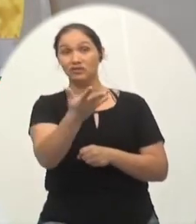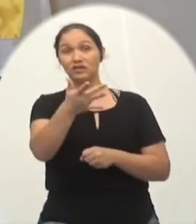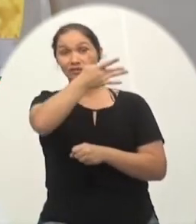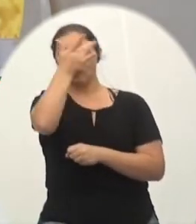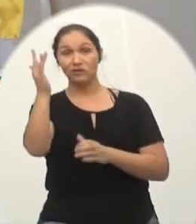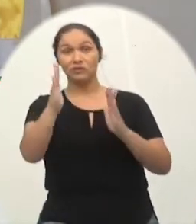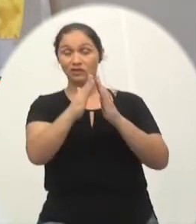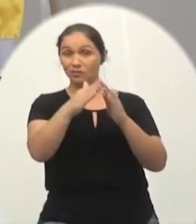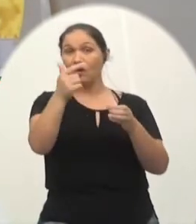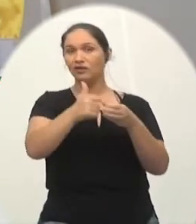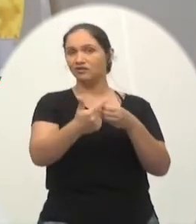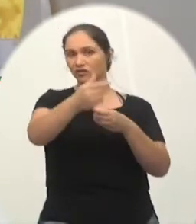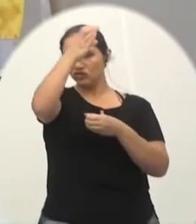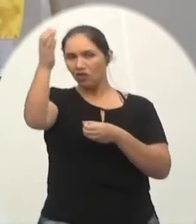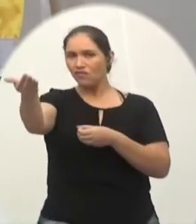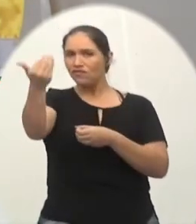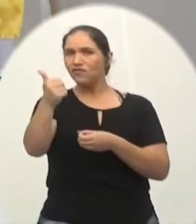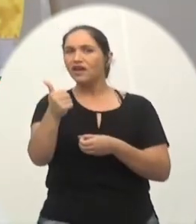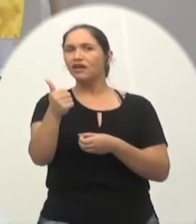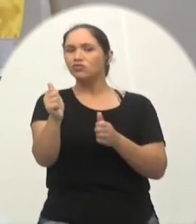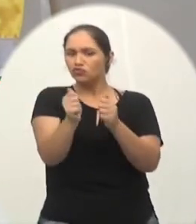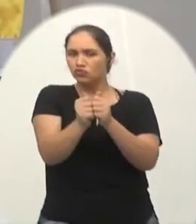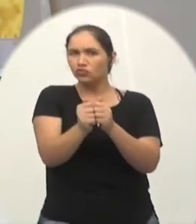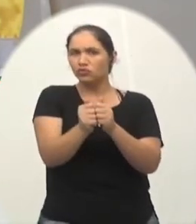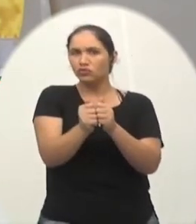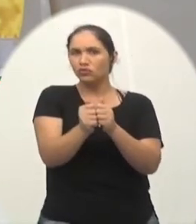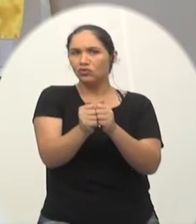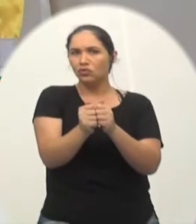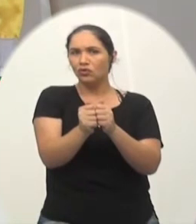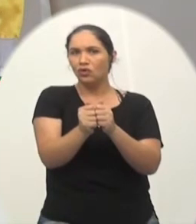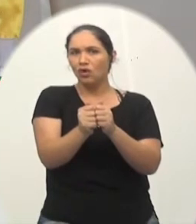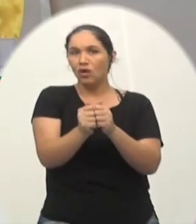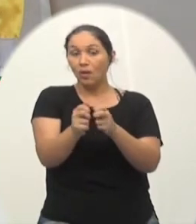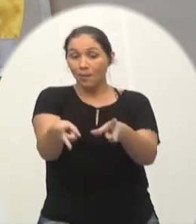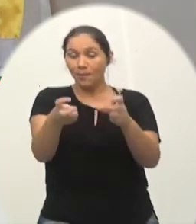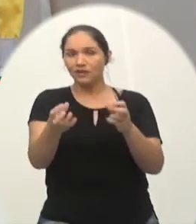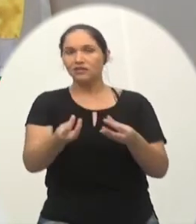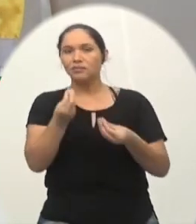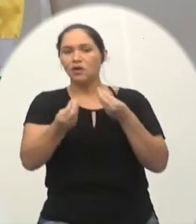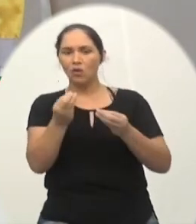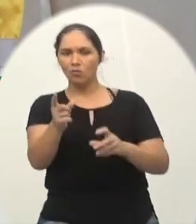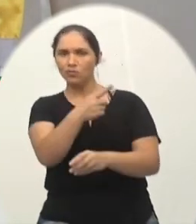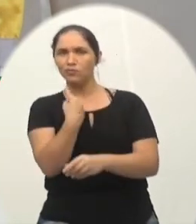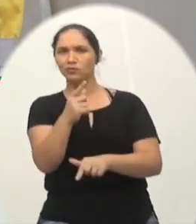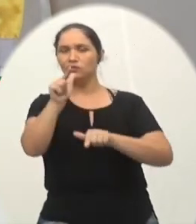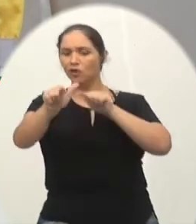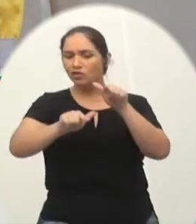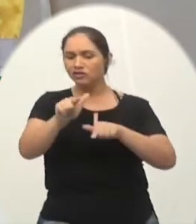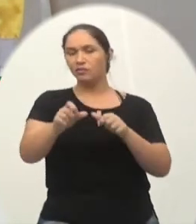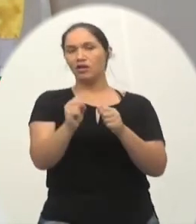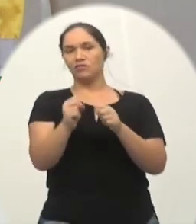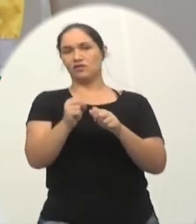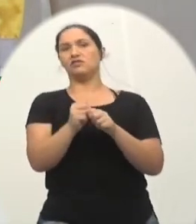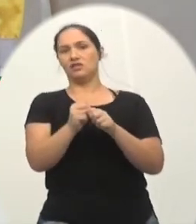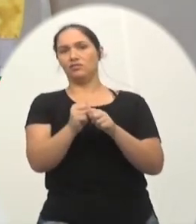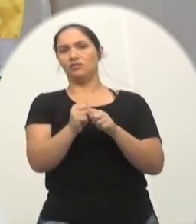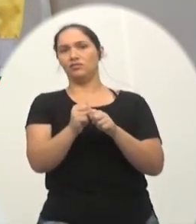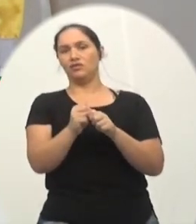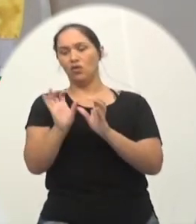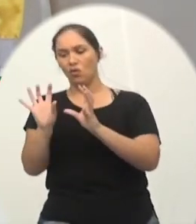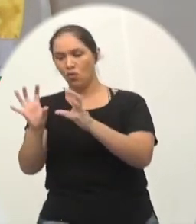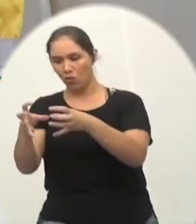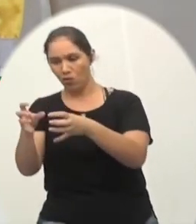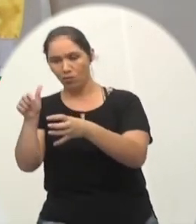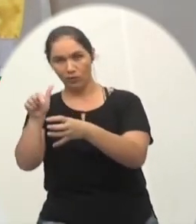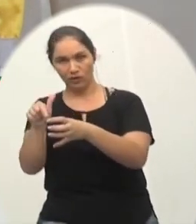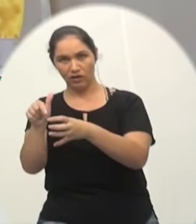temos a Comissão de Constituição e Justiça, que faz toda a leitura de todos os projetos dessa casa, que avalia a importância que é da Comissão de Justiça